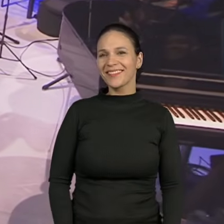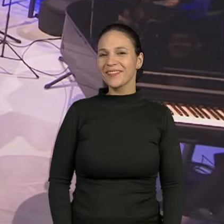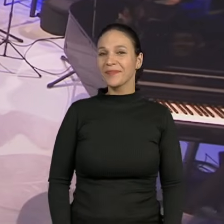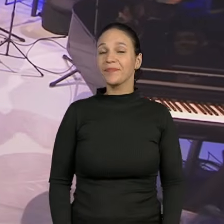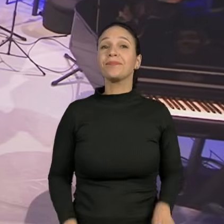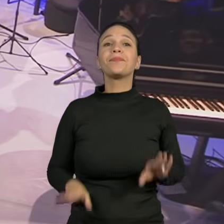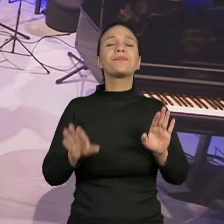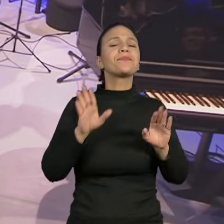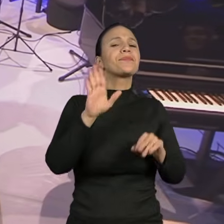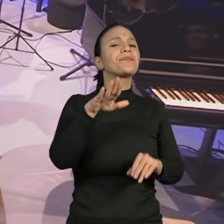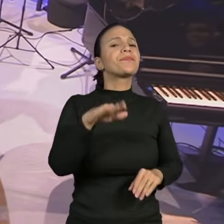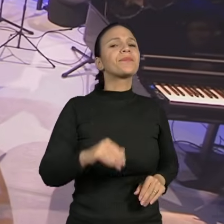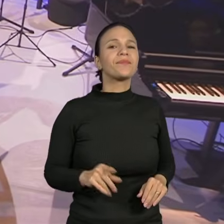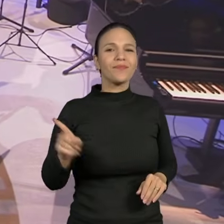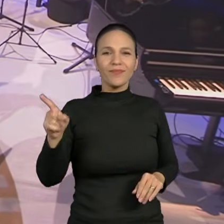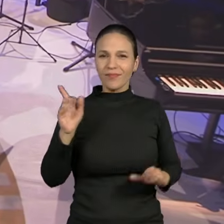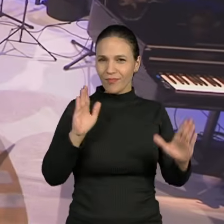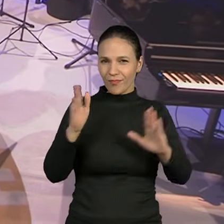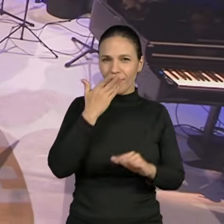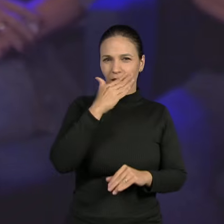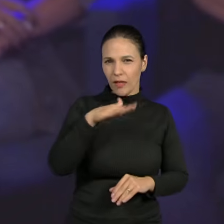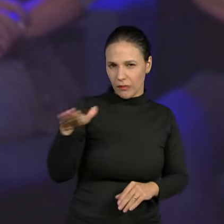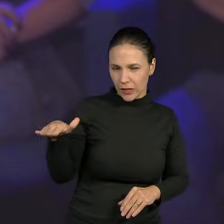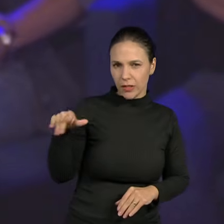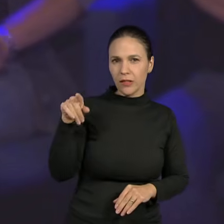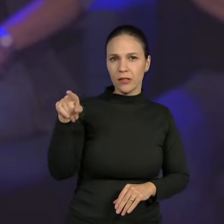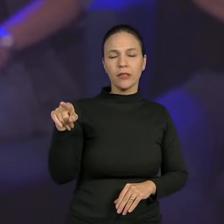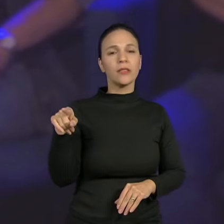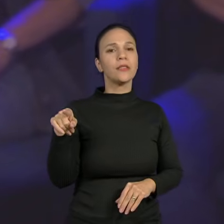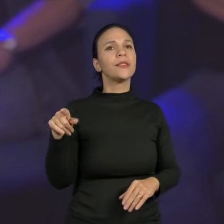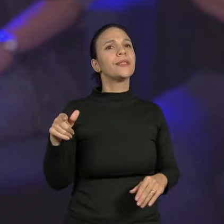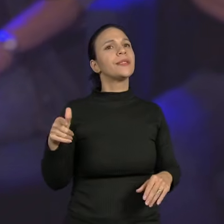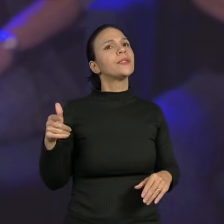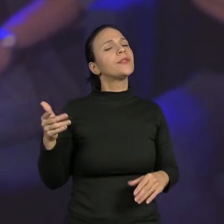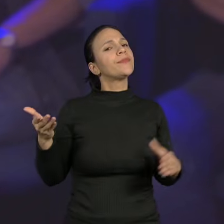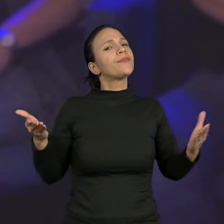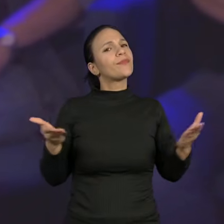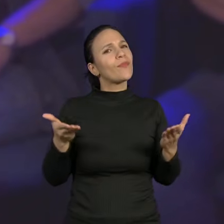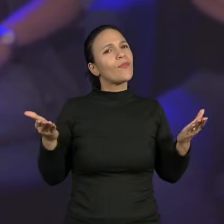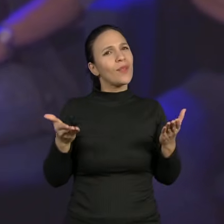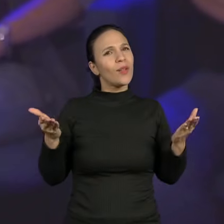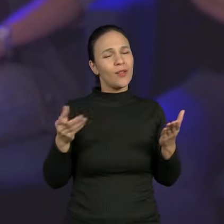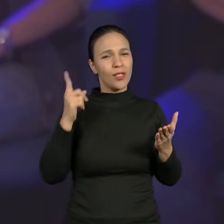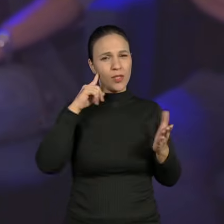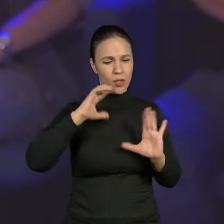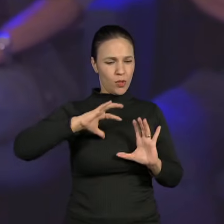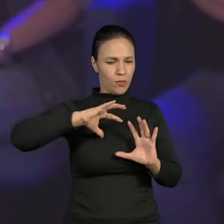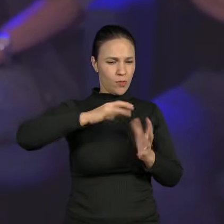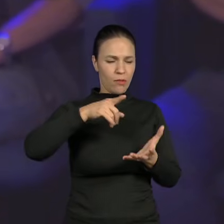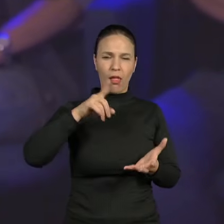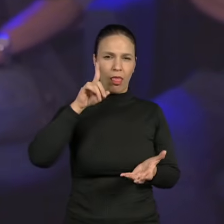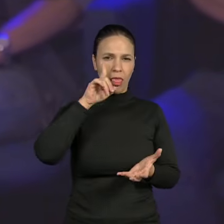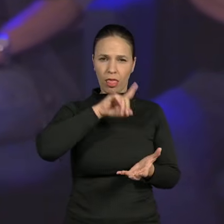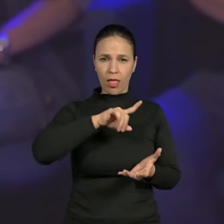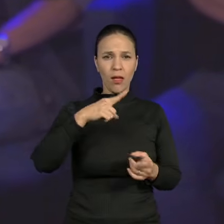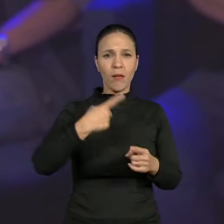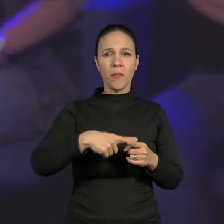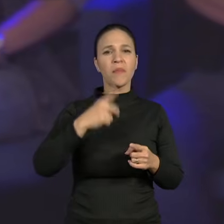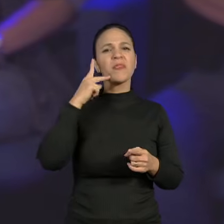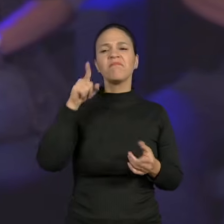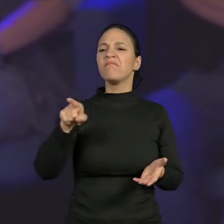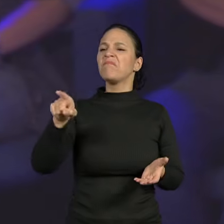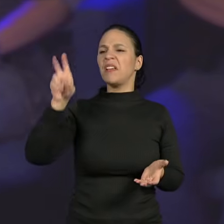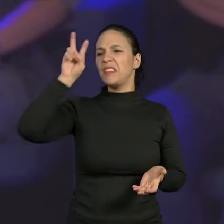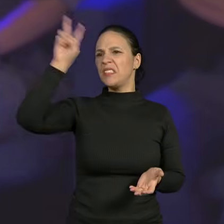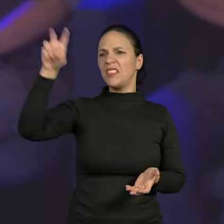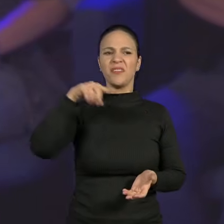Ô Chaps, essa questão das infâncias também, né? Hoje, eu acho que o mundo errou durante um tempo, achando que algumas pessoas eram inteligentes,